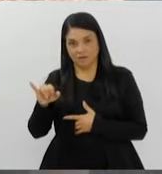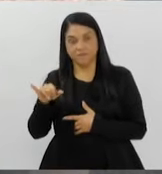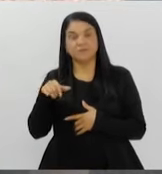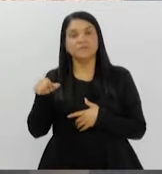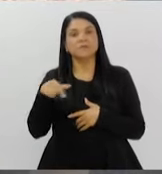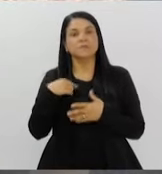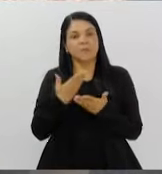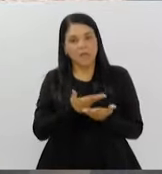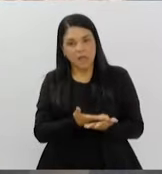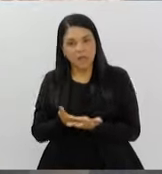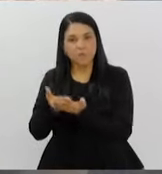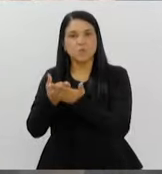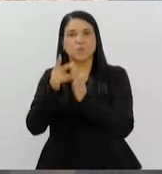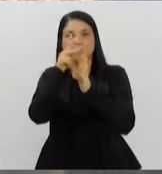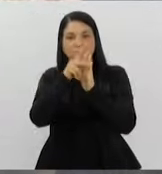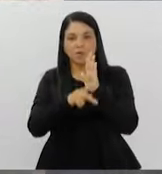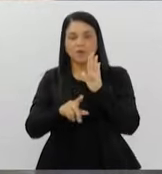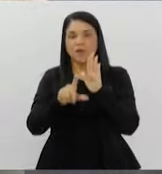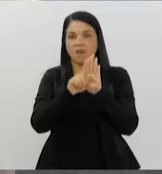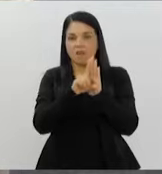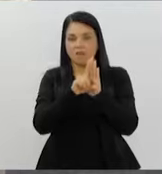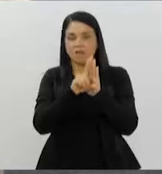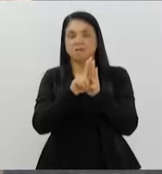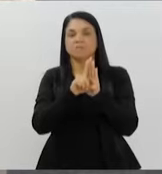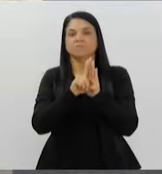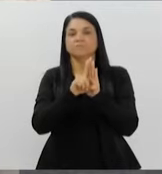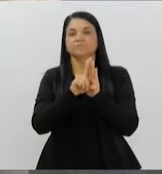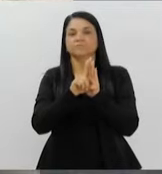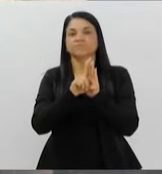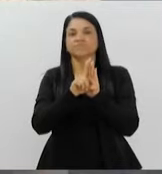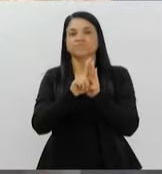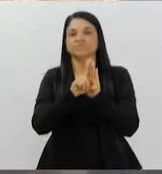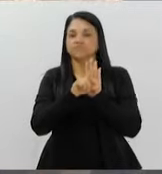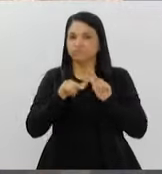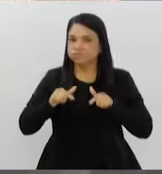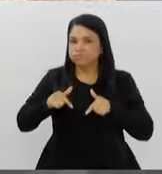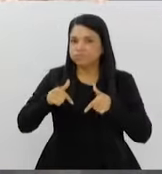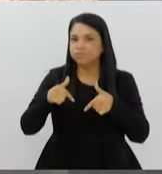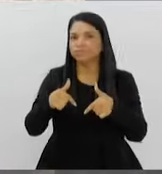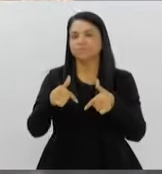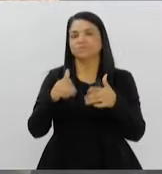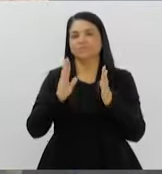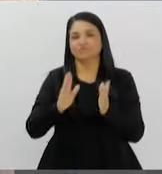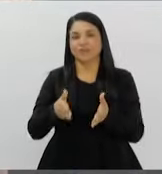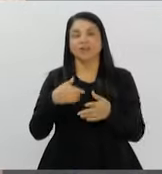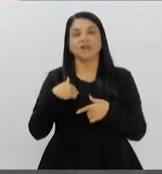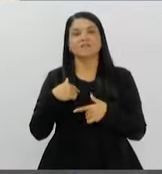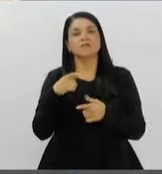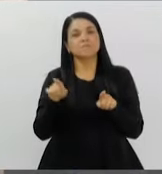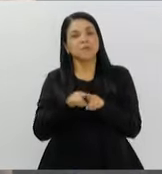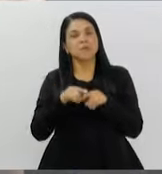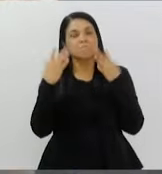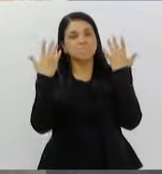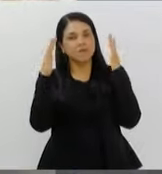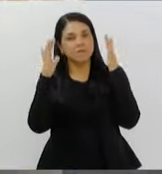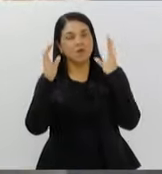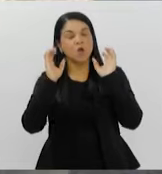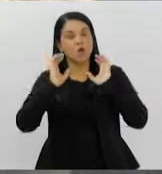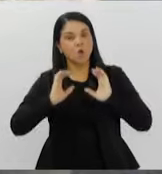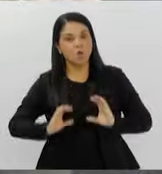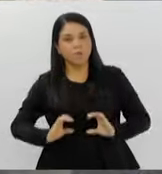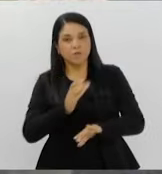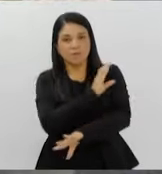encaminhou, né, um projeto de lei que se tornou legislação. Parabéns ao comportamento da